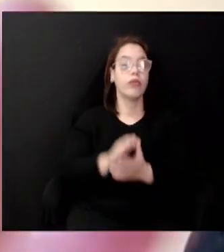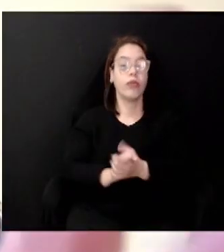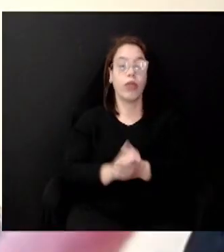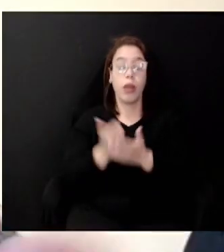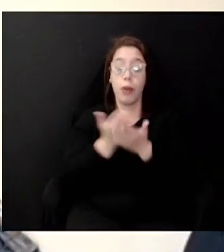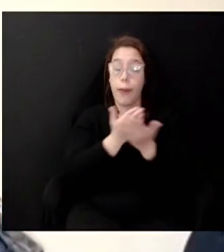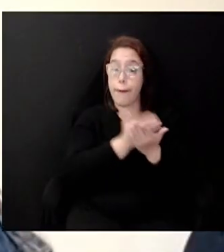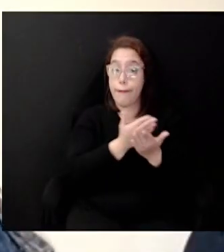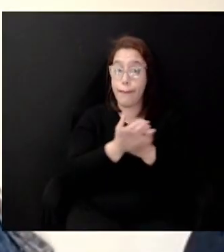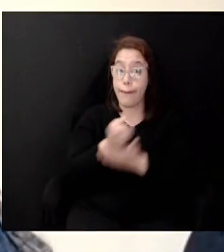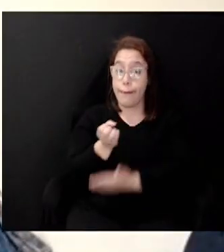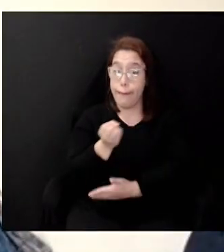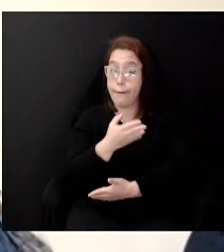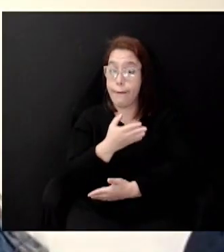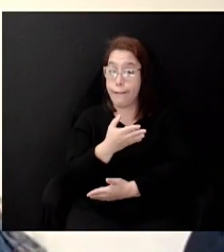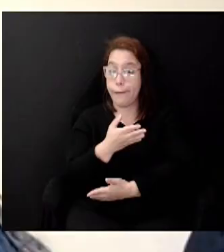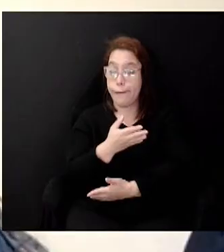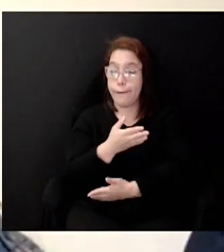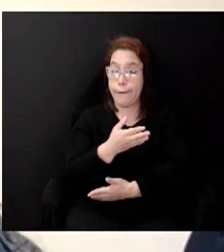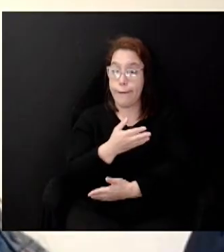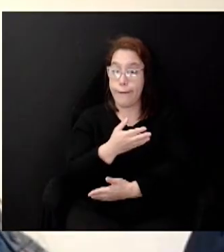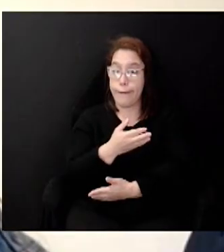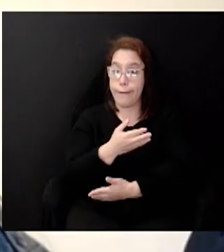tudo está ainda